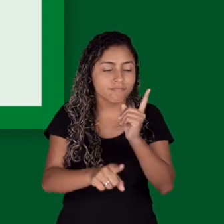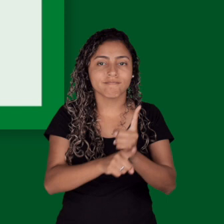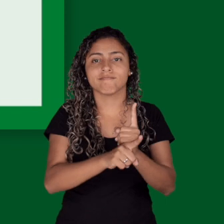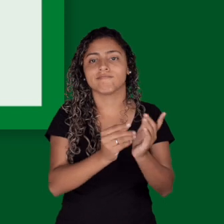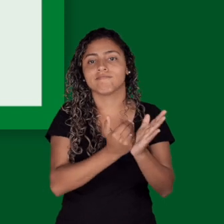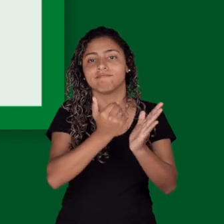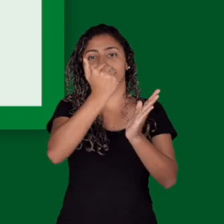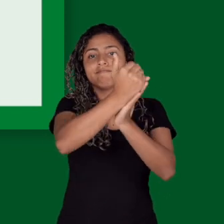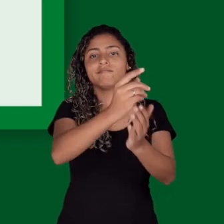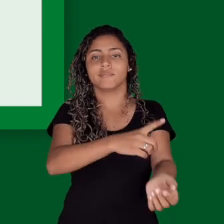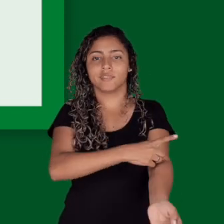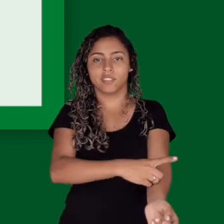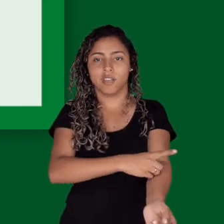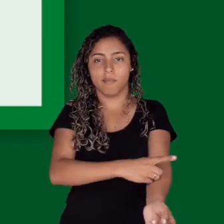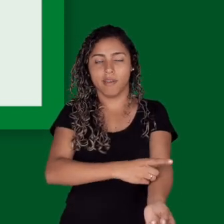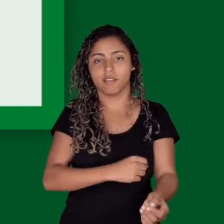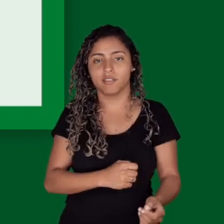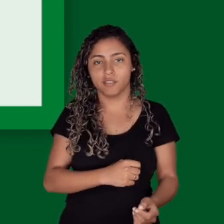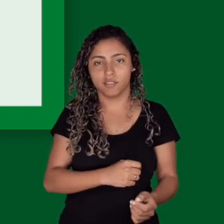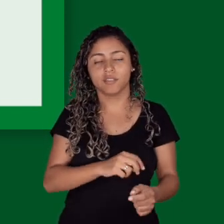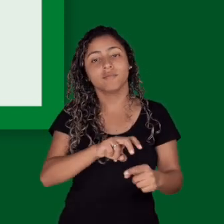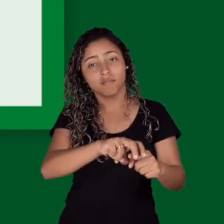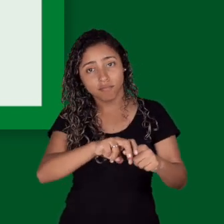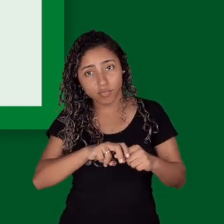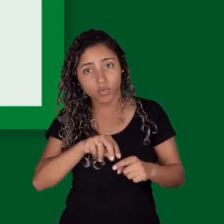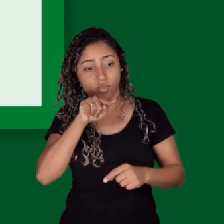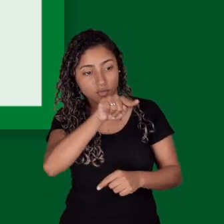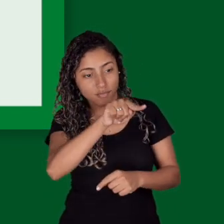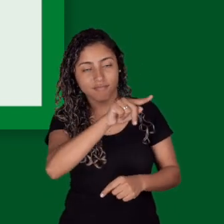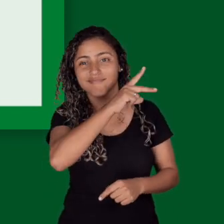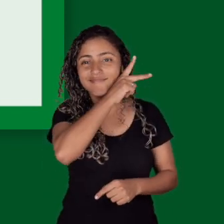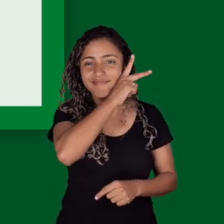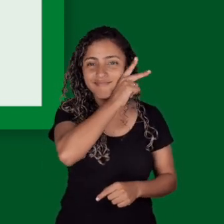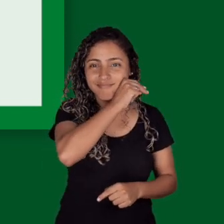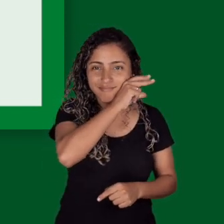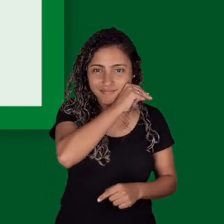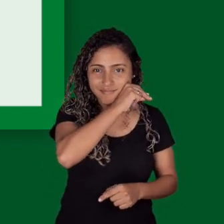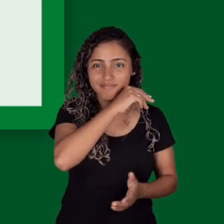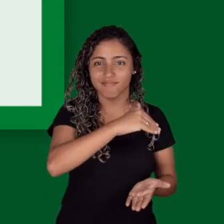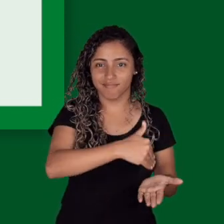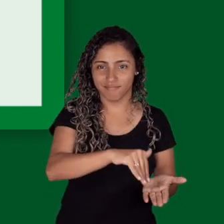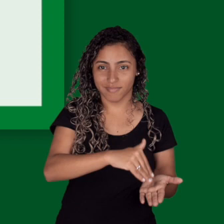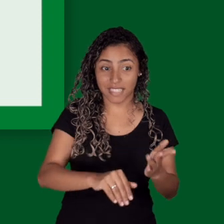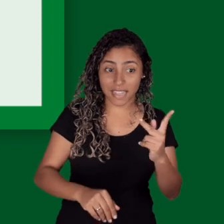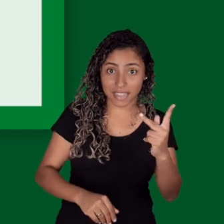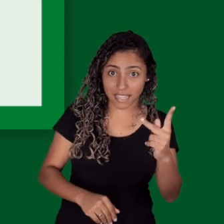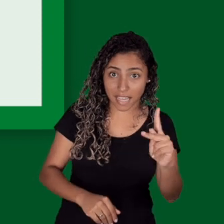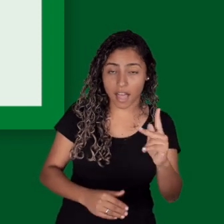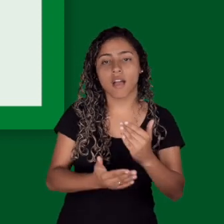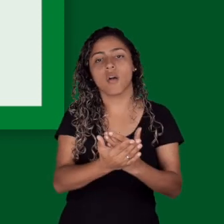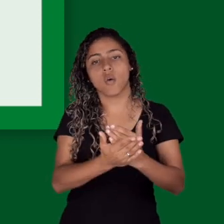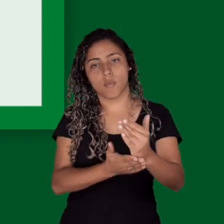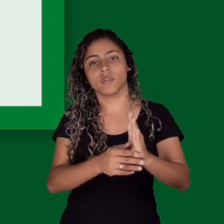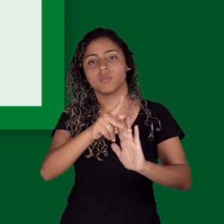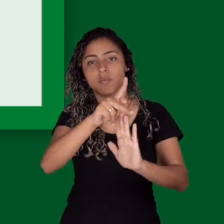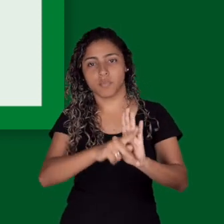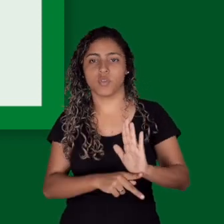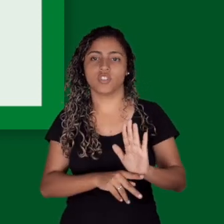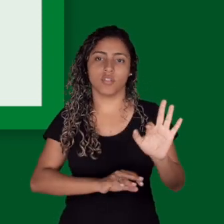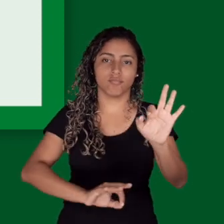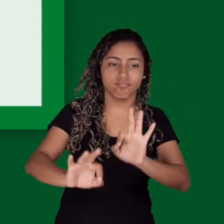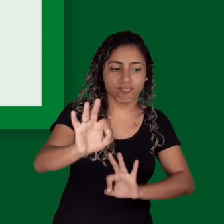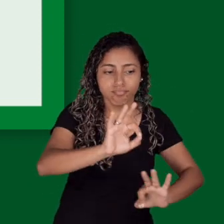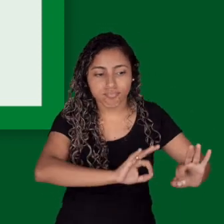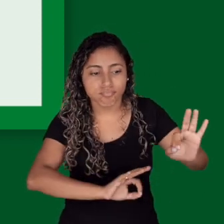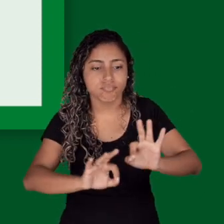com diabetes. Por isso, essa razão da gente ter escolhido a CRE de Taguatinga para poder começar esse projeto do enfrentamento da diabetes